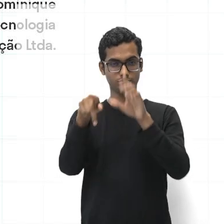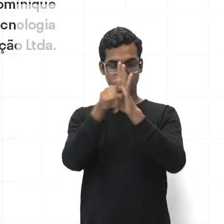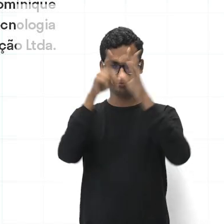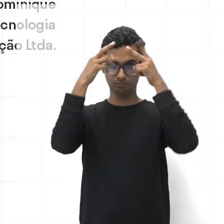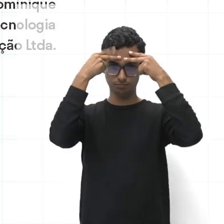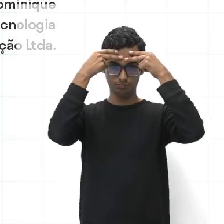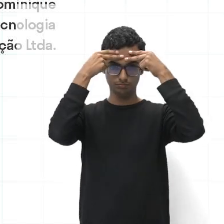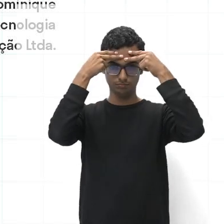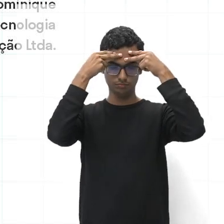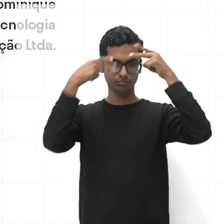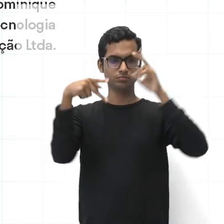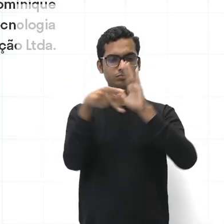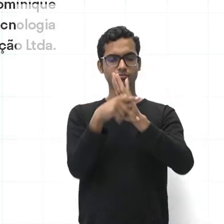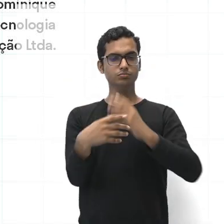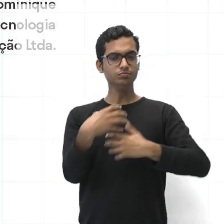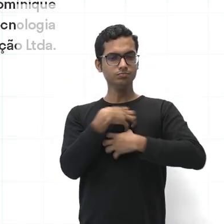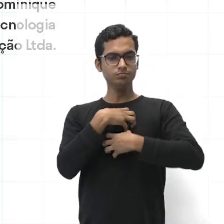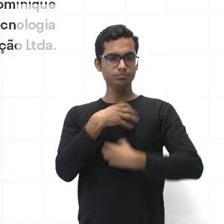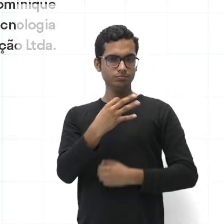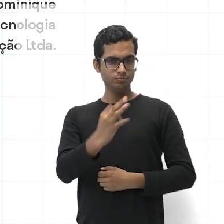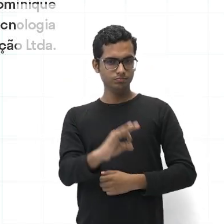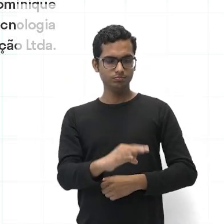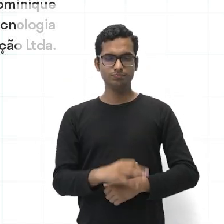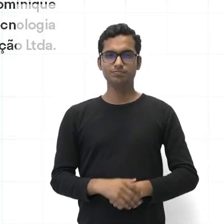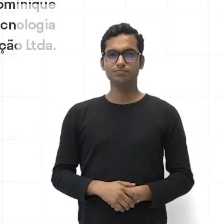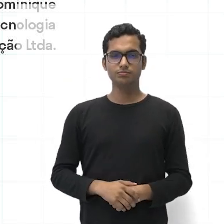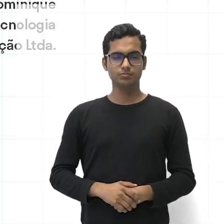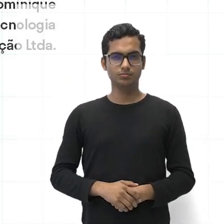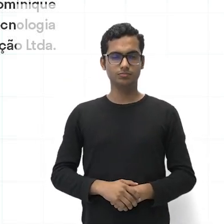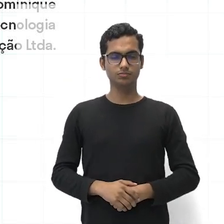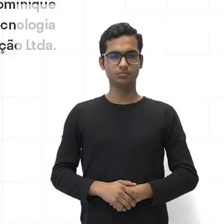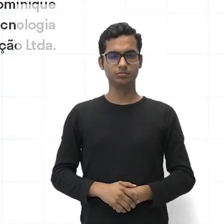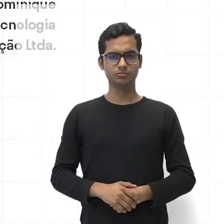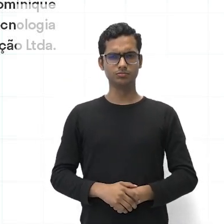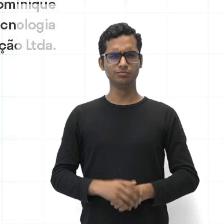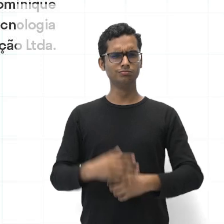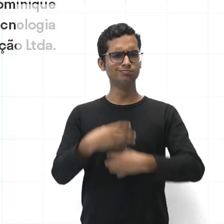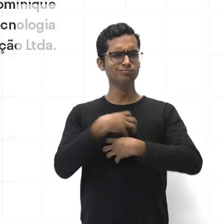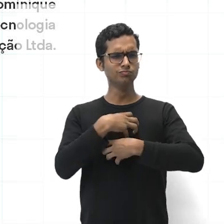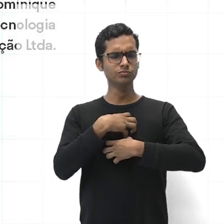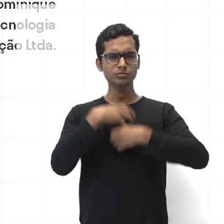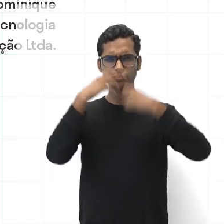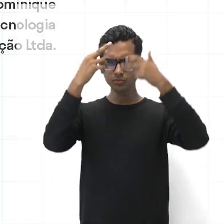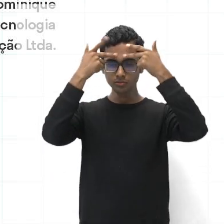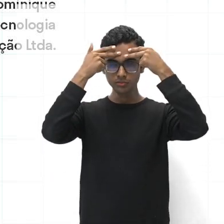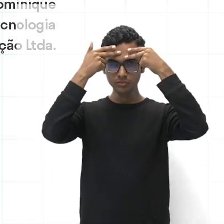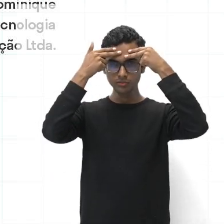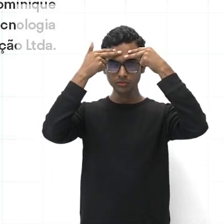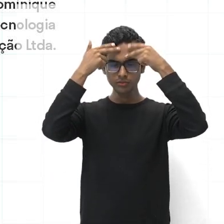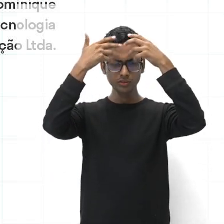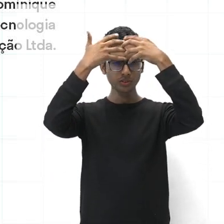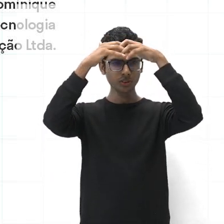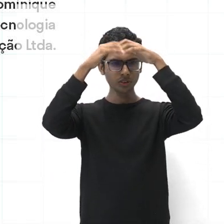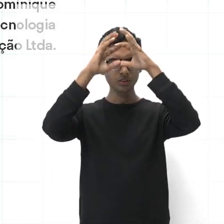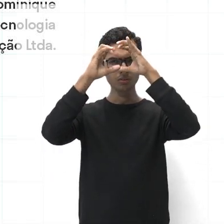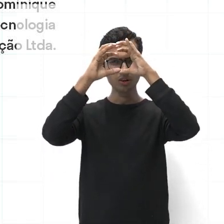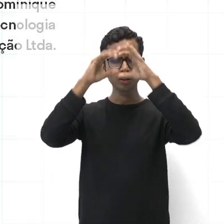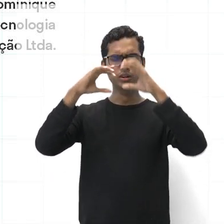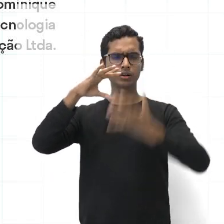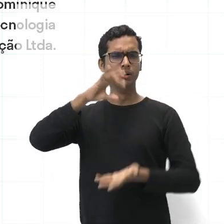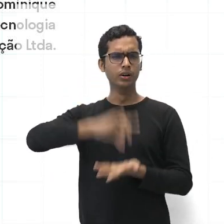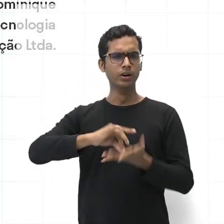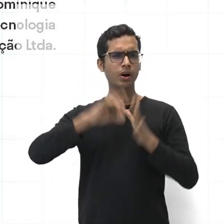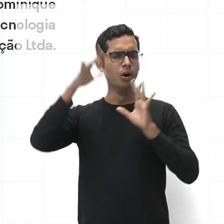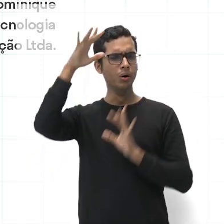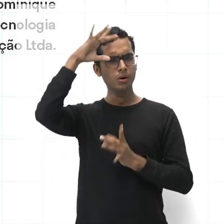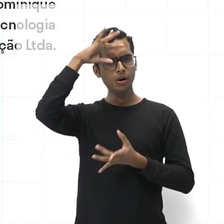neurônios sensoriais. Tá? Esse nome, neurônio sensorial, está relacionado com os neurônios que fazem